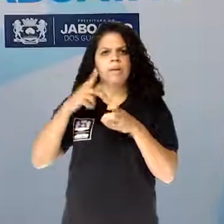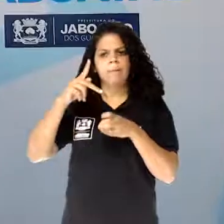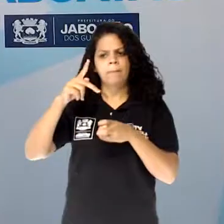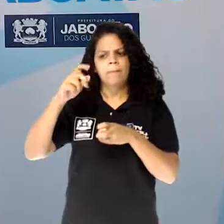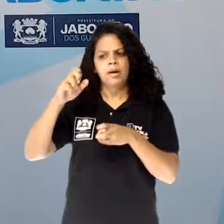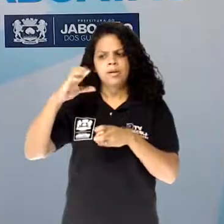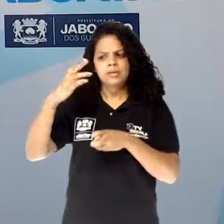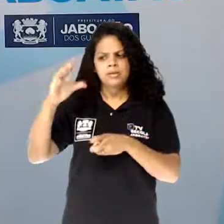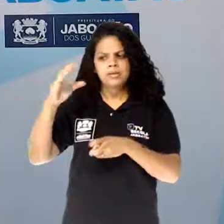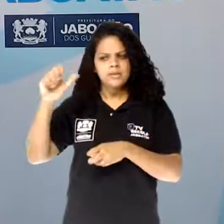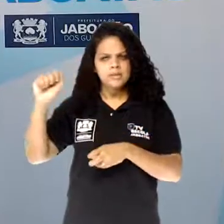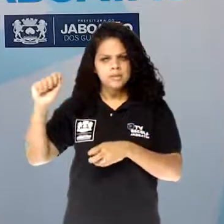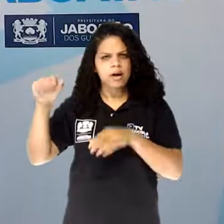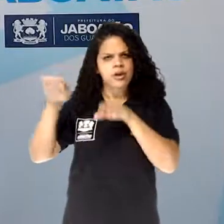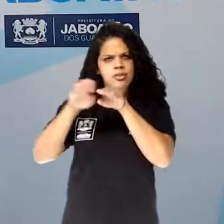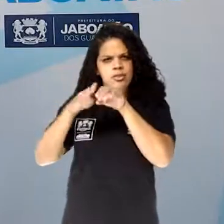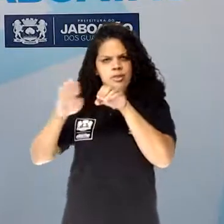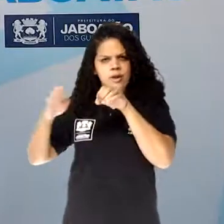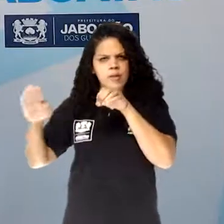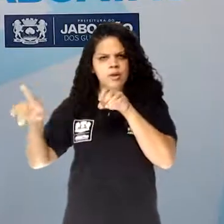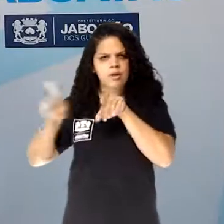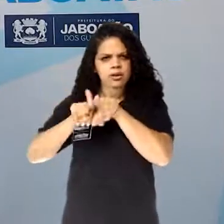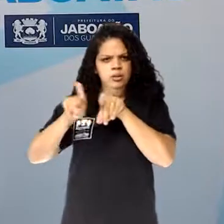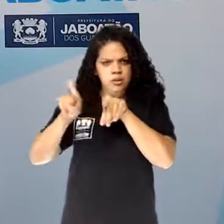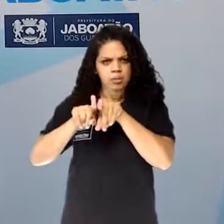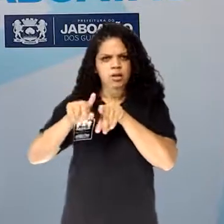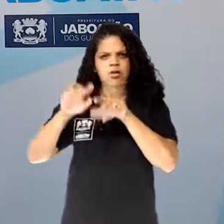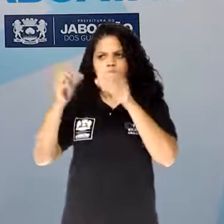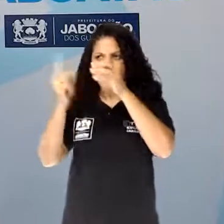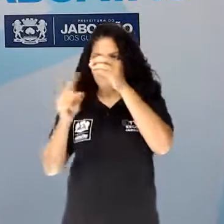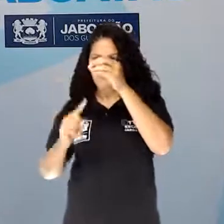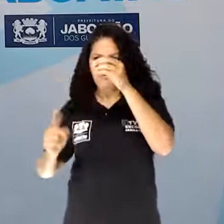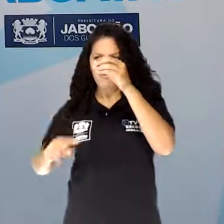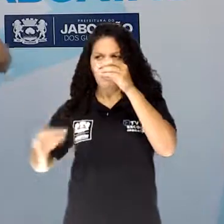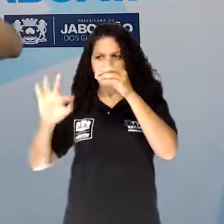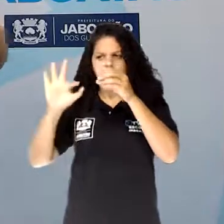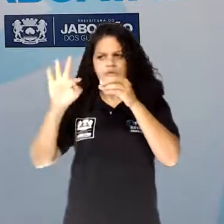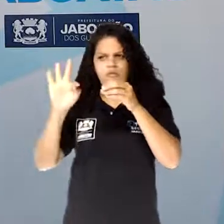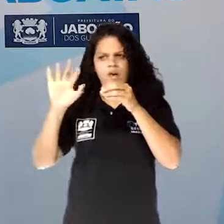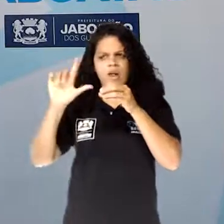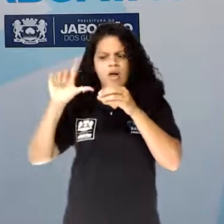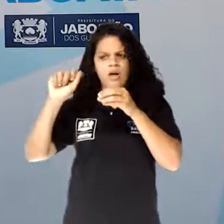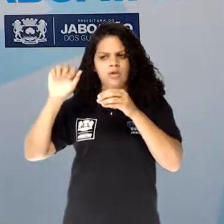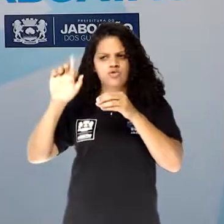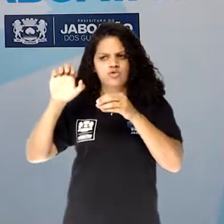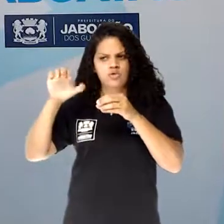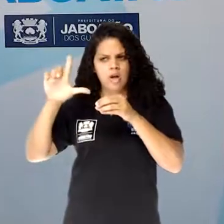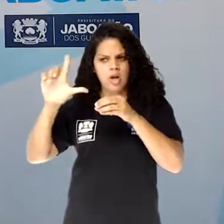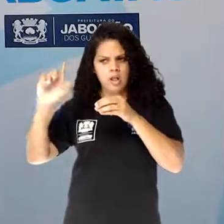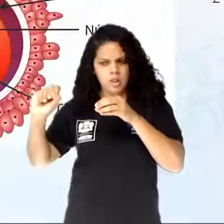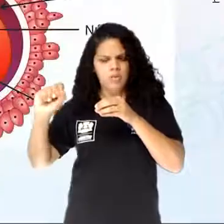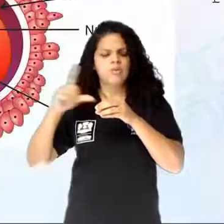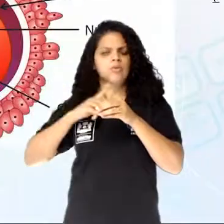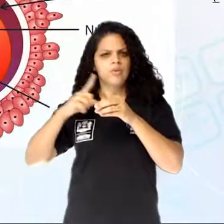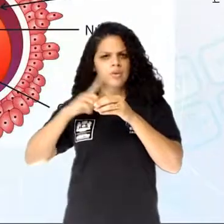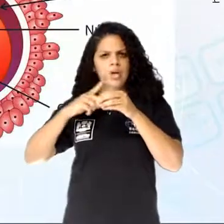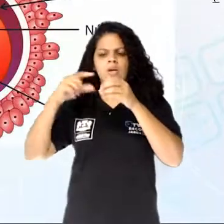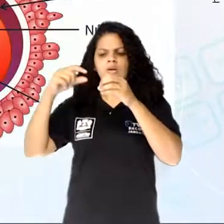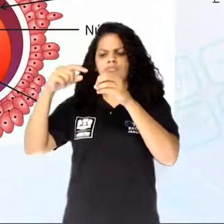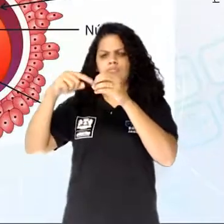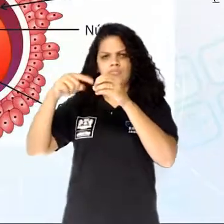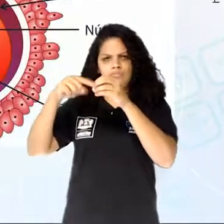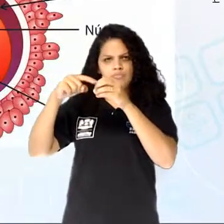embaixo e a gente tem o flagelo, né? Na peça intermediária a gente encontra as organelas que trabalham e fazem toda a função